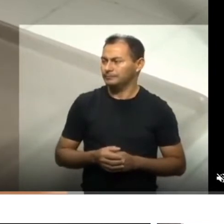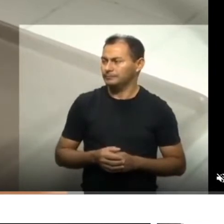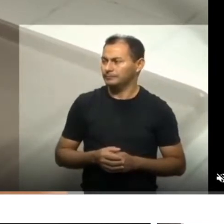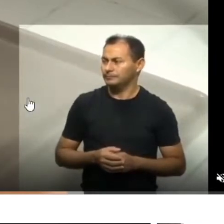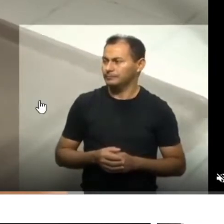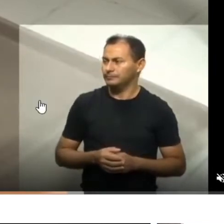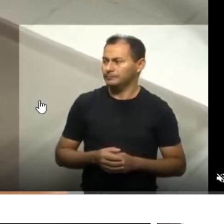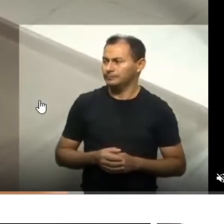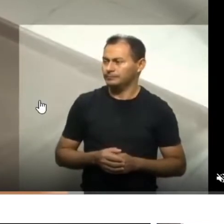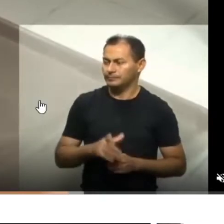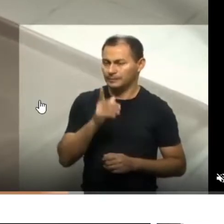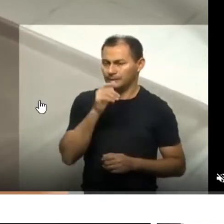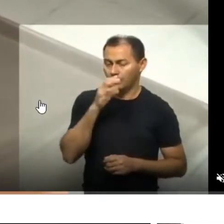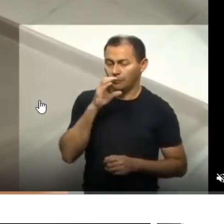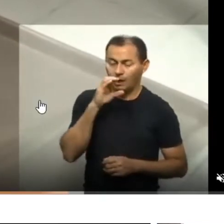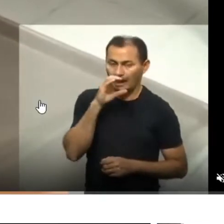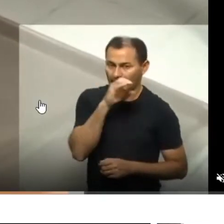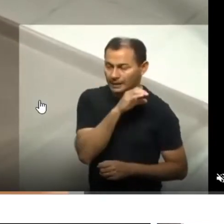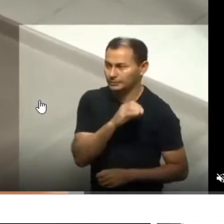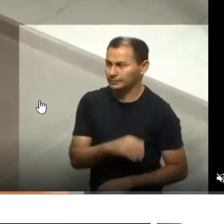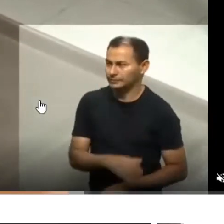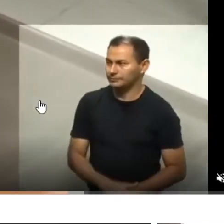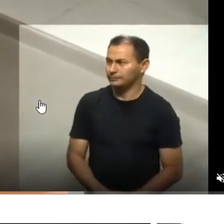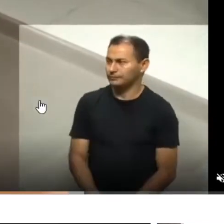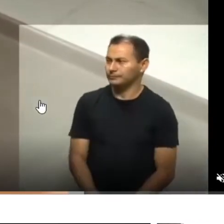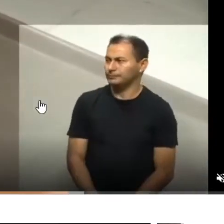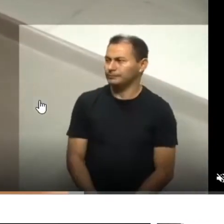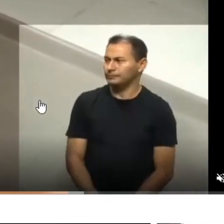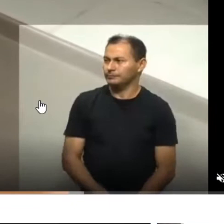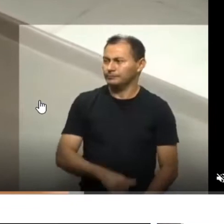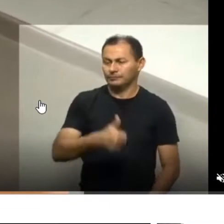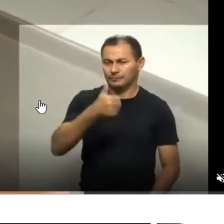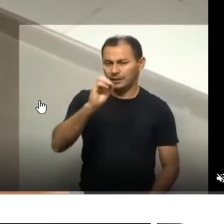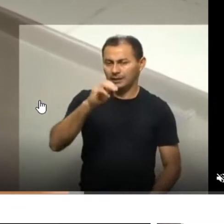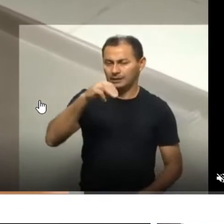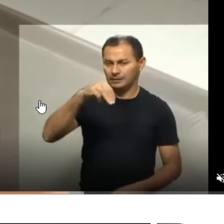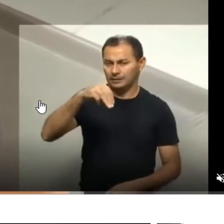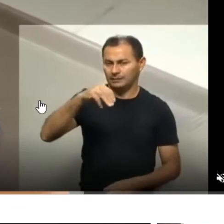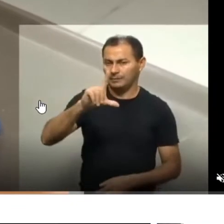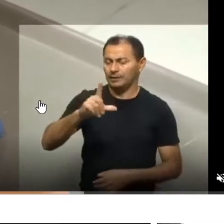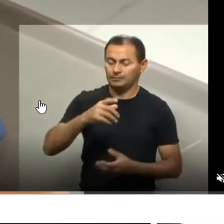né? Pego a proveta e meço 10 ml, 10 ml.